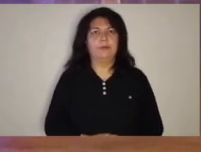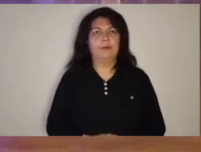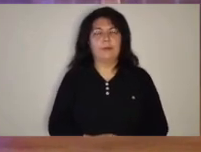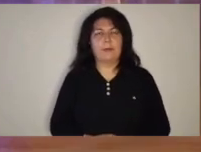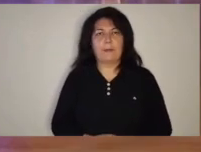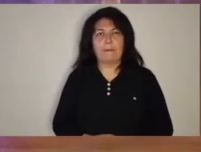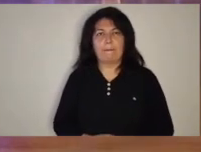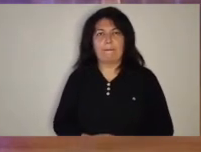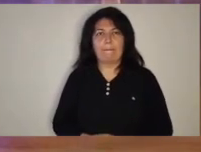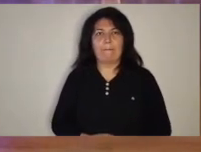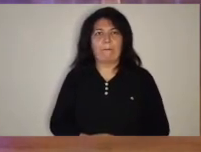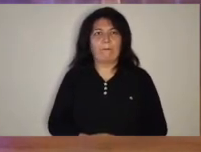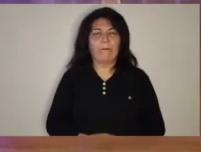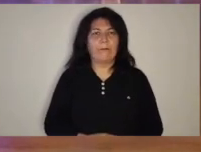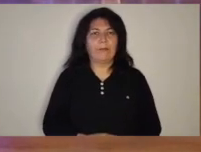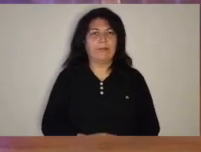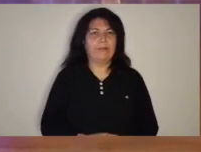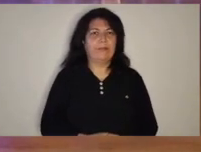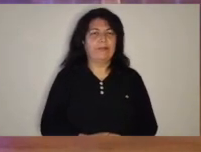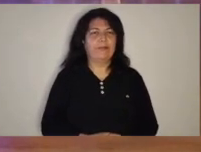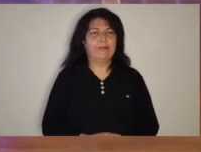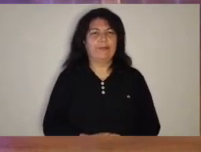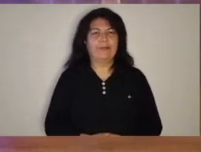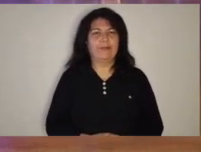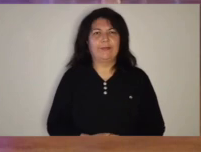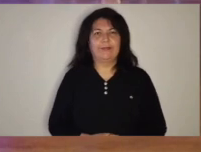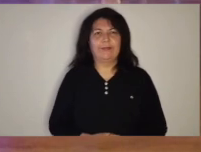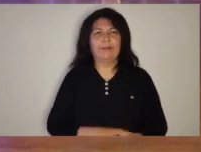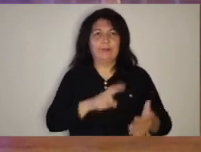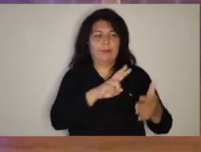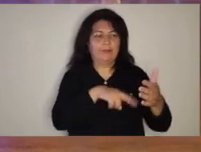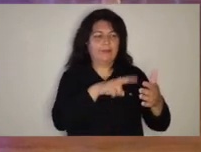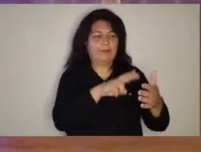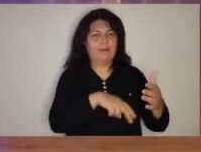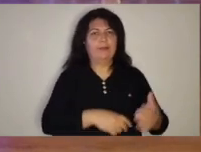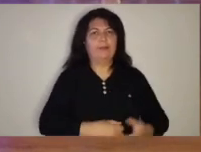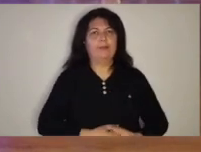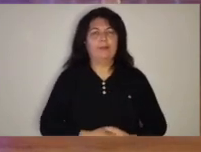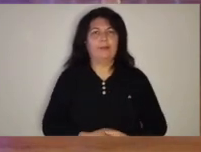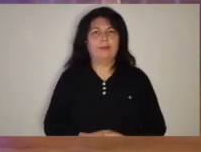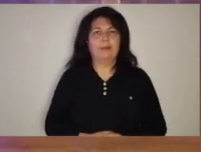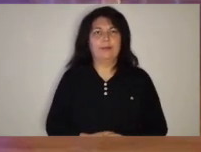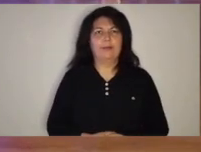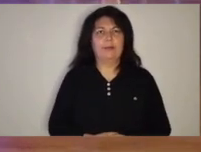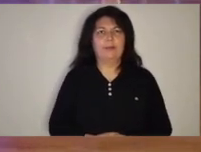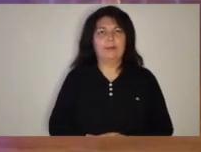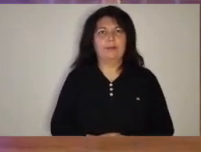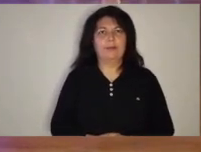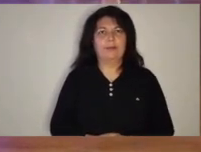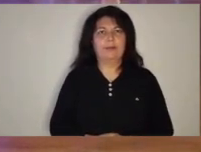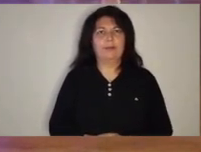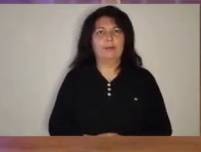eu não sei qual que é a sua tradução, então eu vou ler na Nova Tradução Linguagem de hoje, amém?